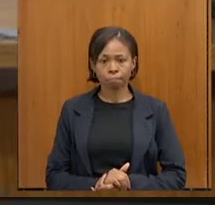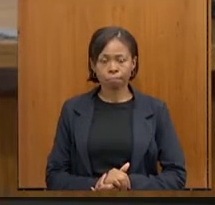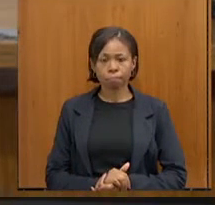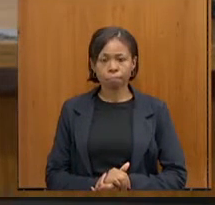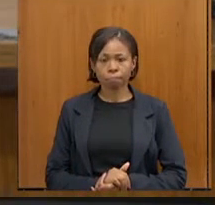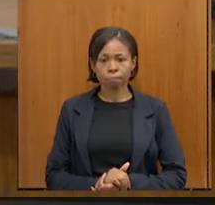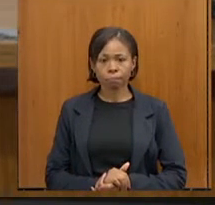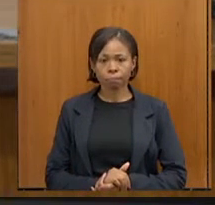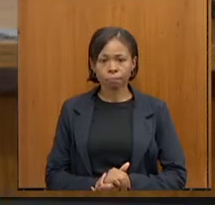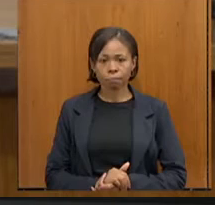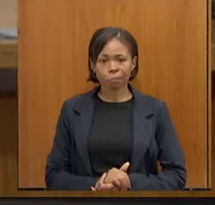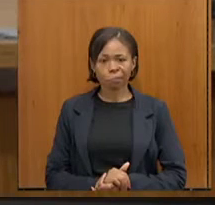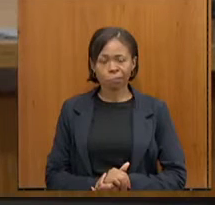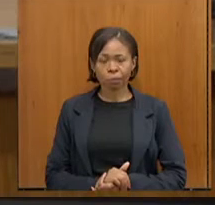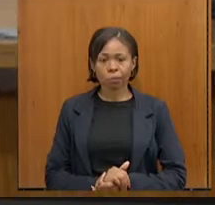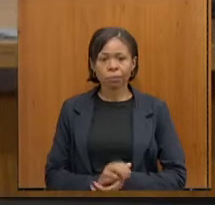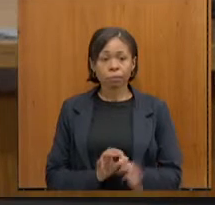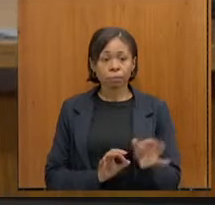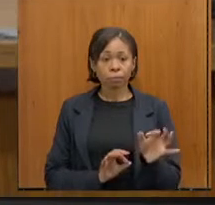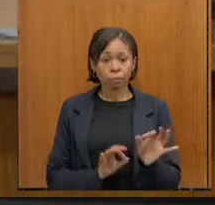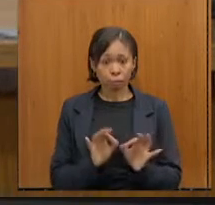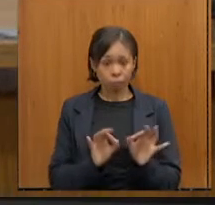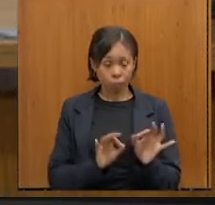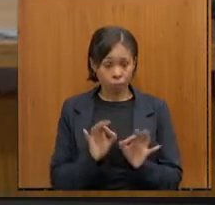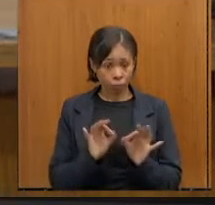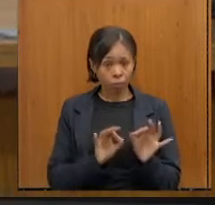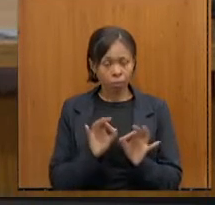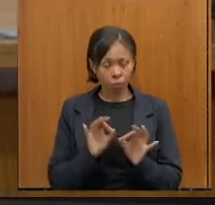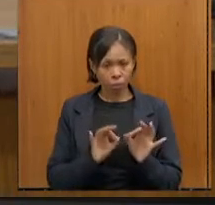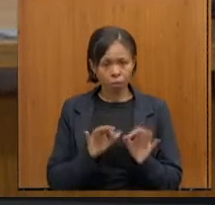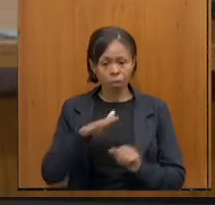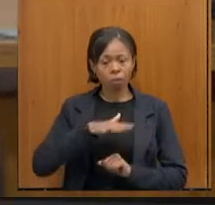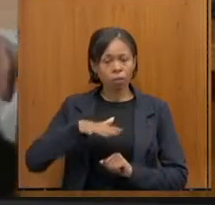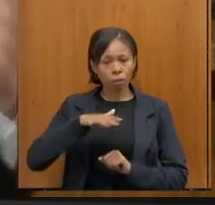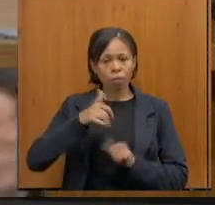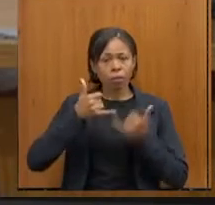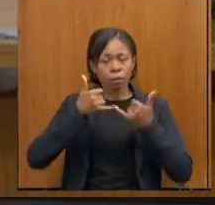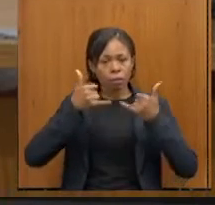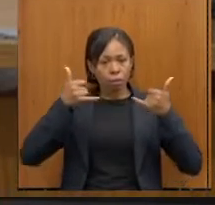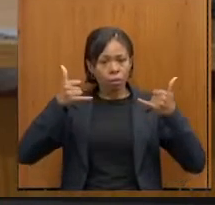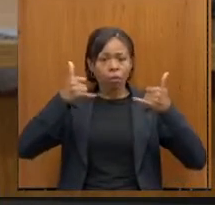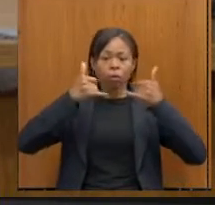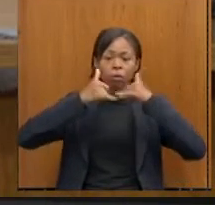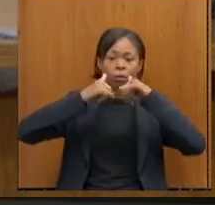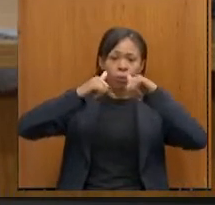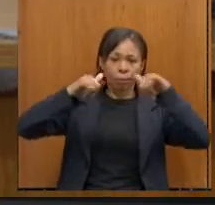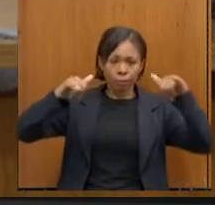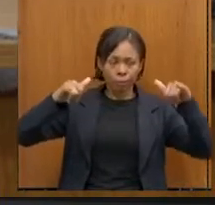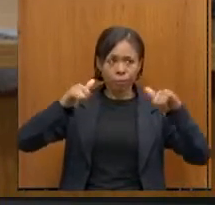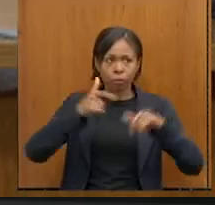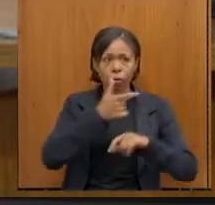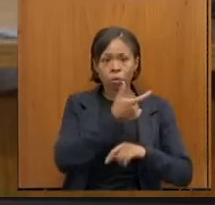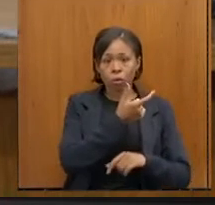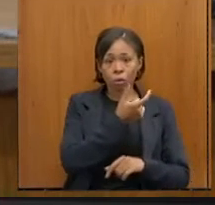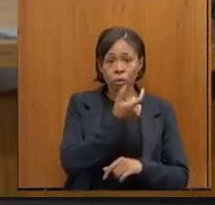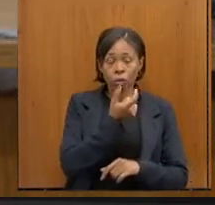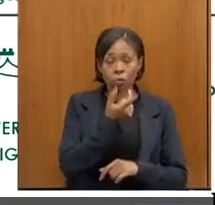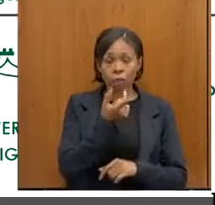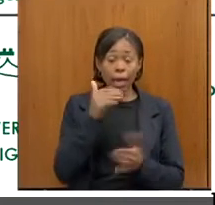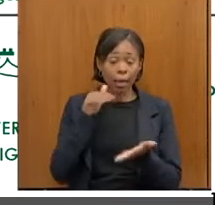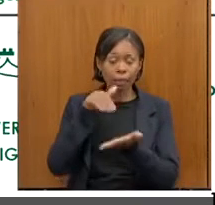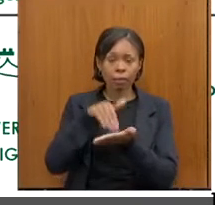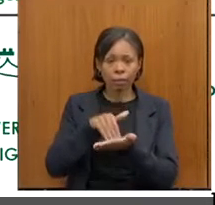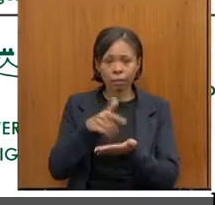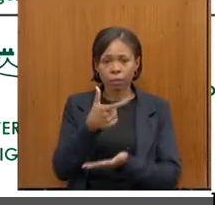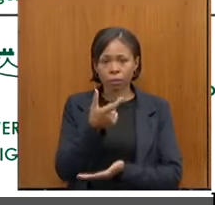e na área da distribuição estamos falando até 2025 de 12 e meio bilhões